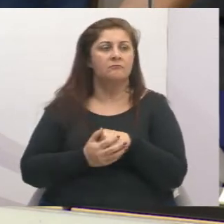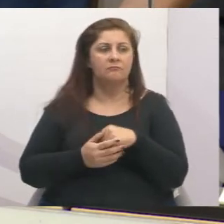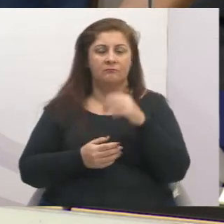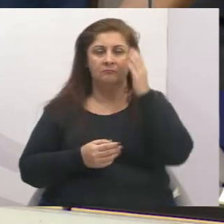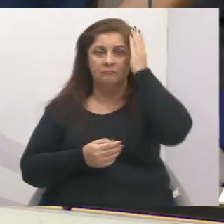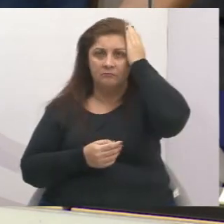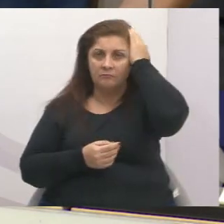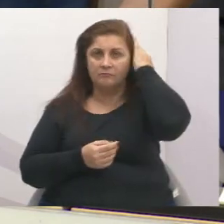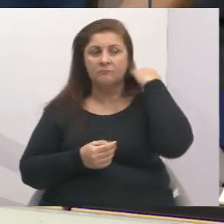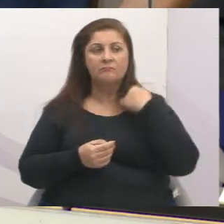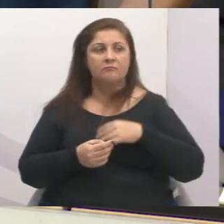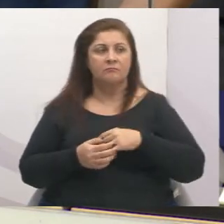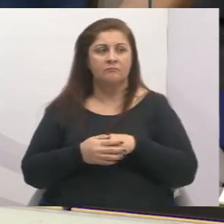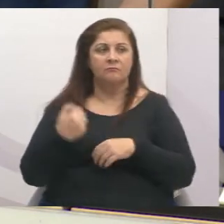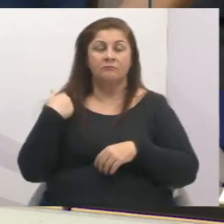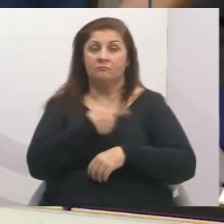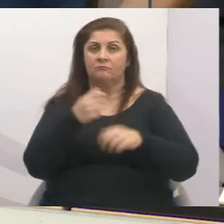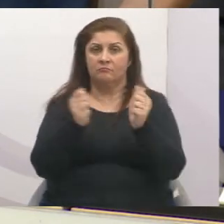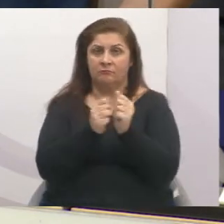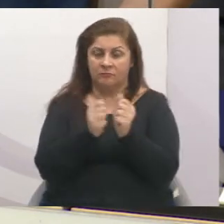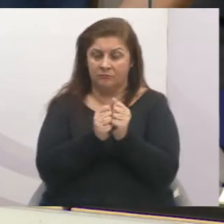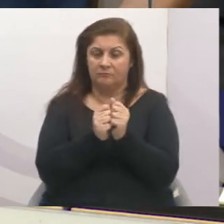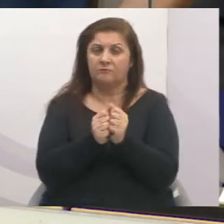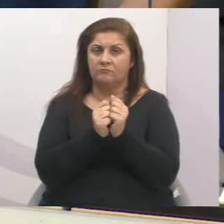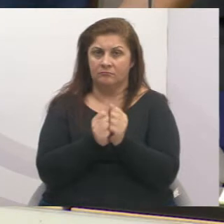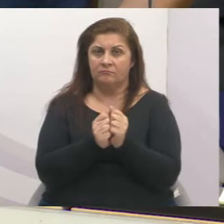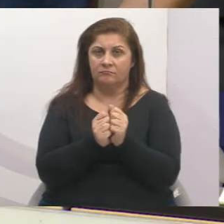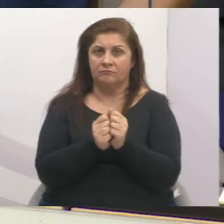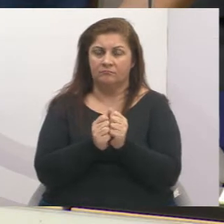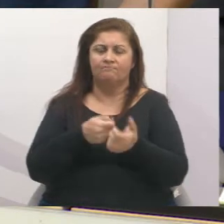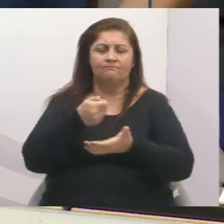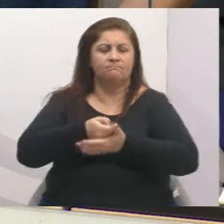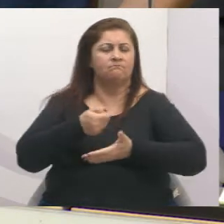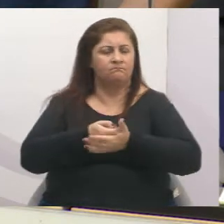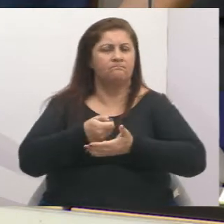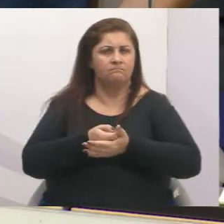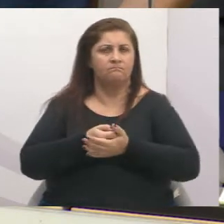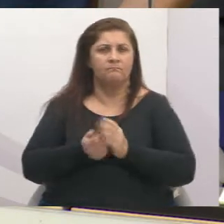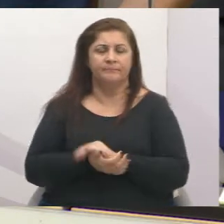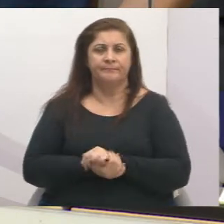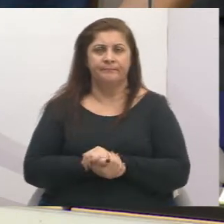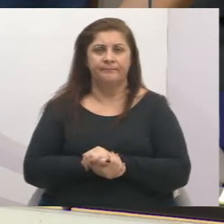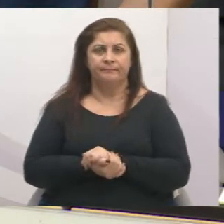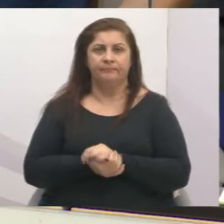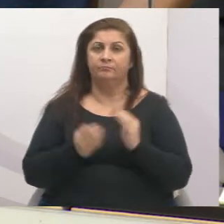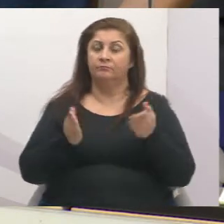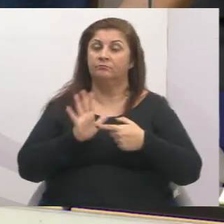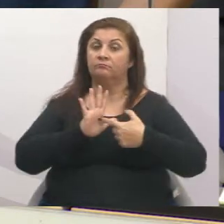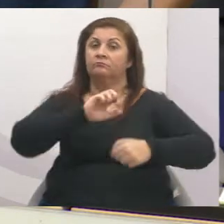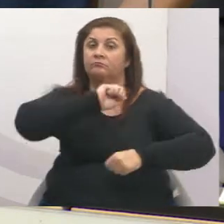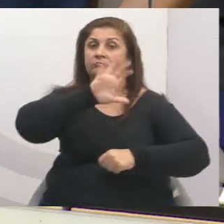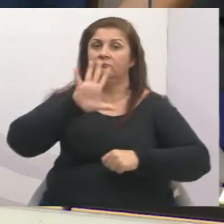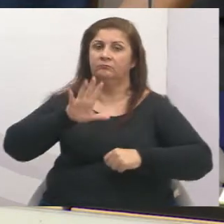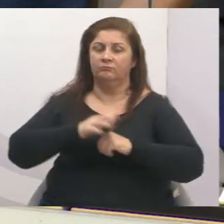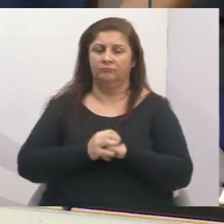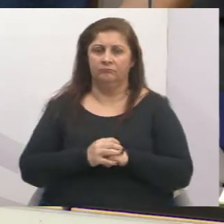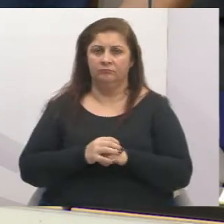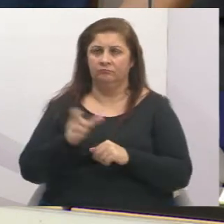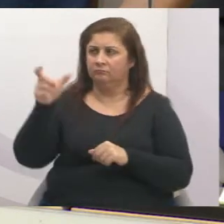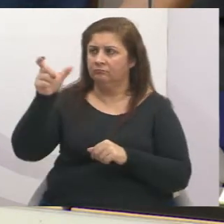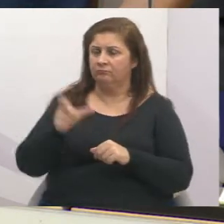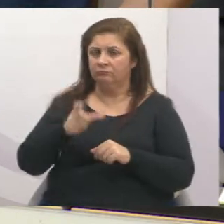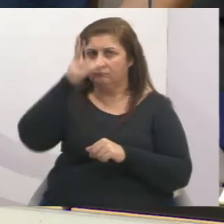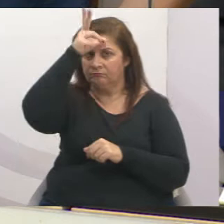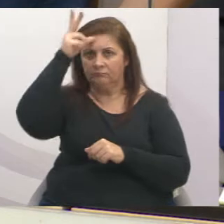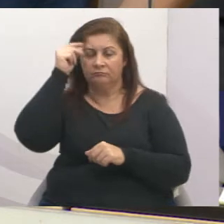e junto a gente tem certeza, e nós vamos lutar para isso, né, e aqui já ficou claro, né, quando o prefeito Isaías